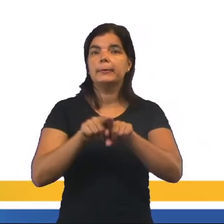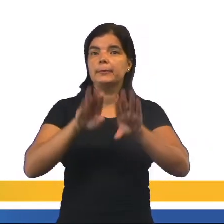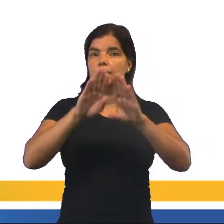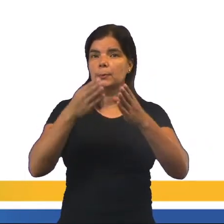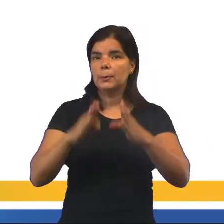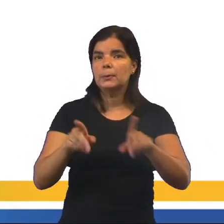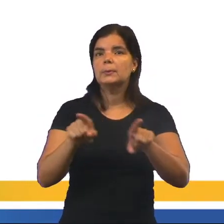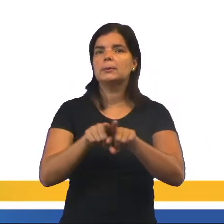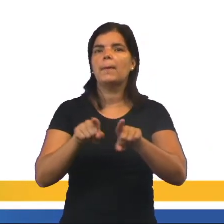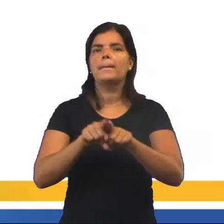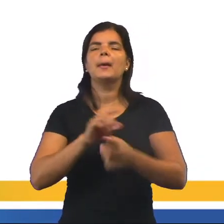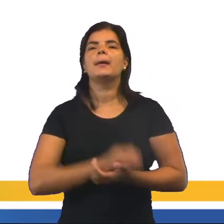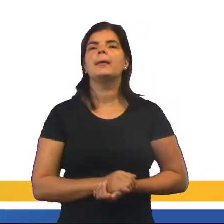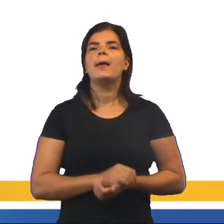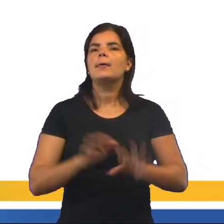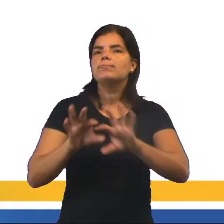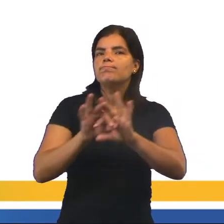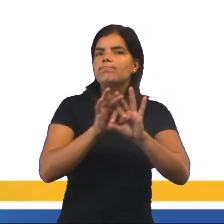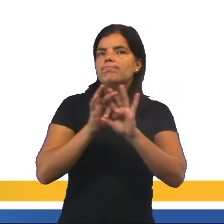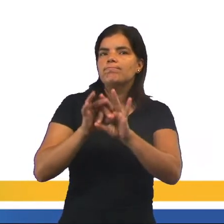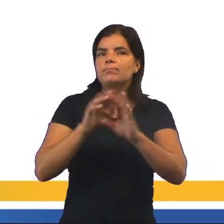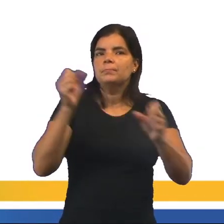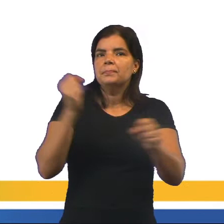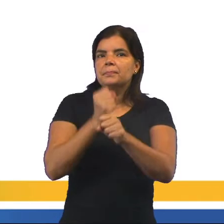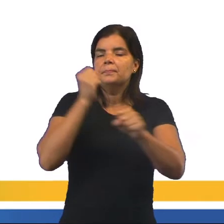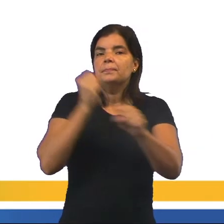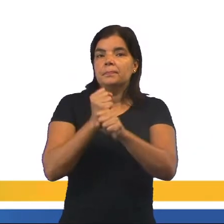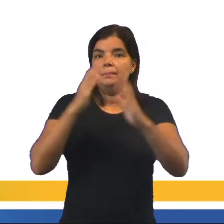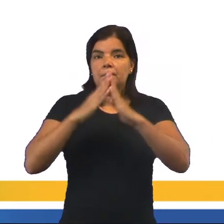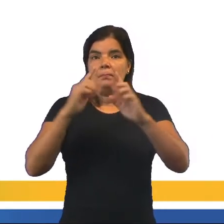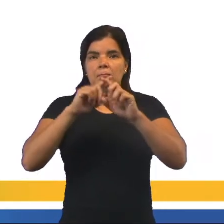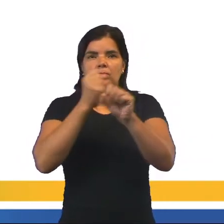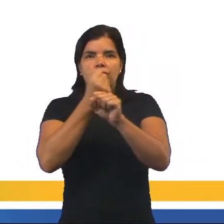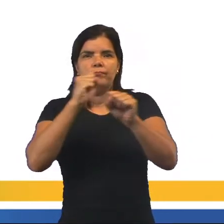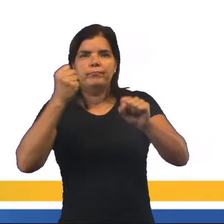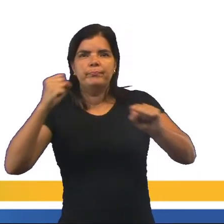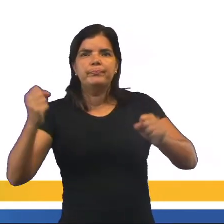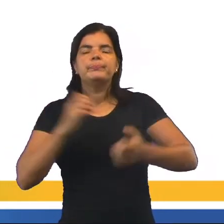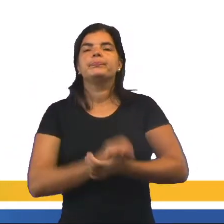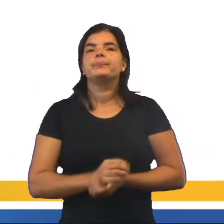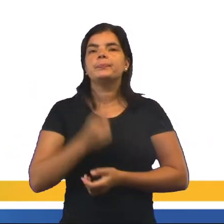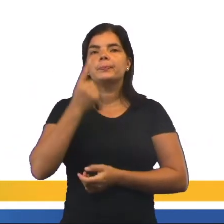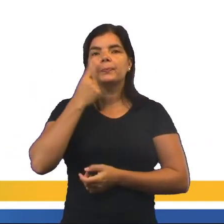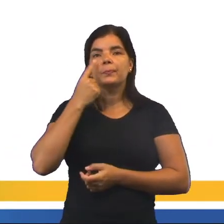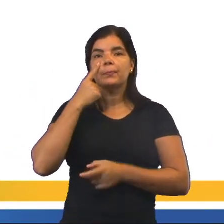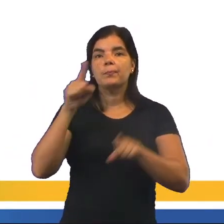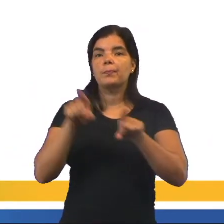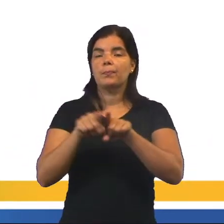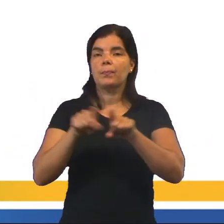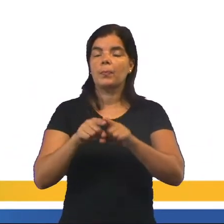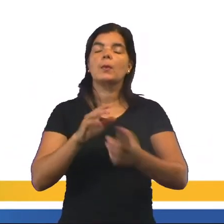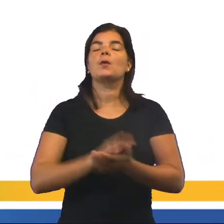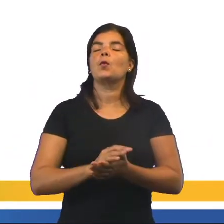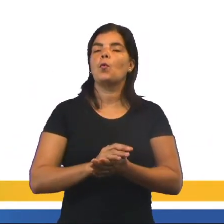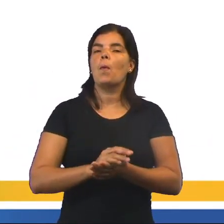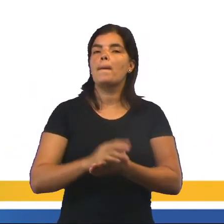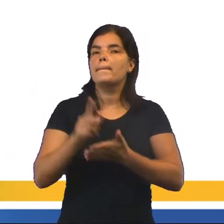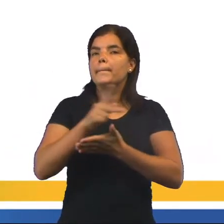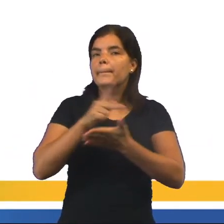artesãos e bispos aliaram-se para a construção de catedrais com grandes pórticos, vitrais e